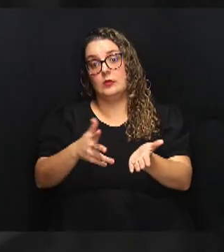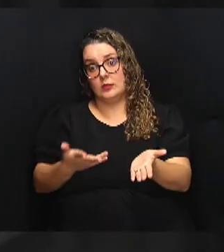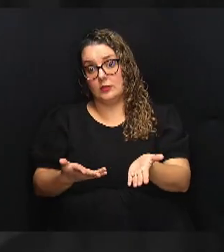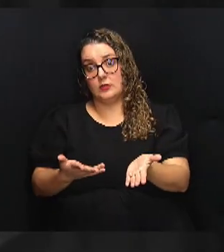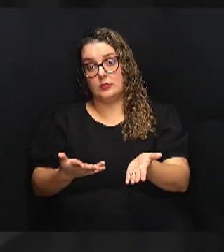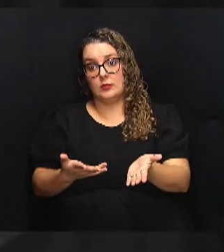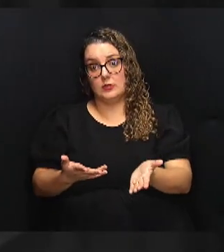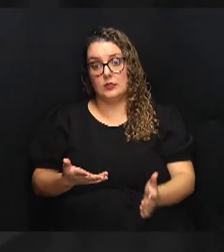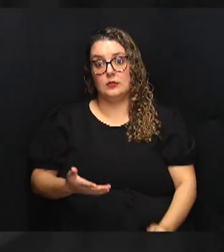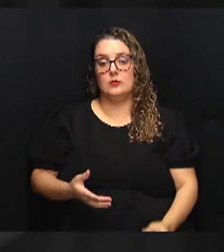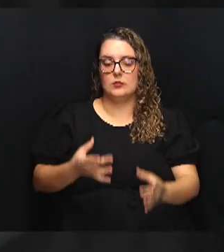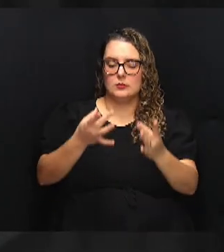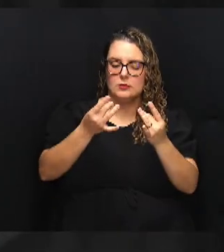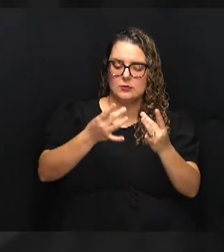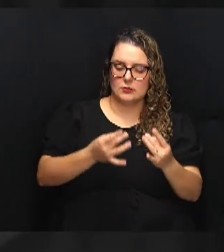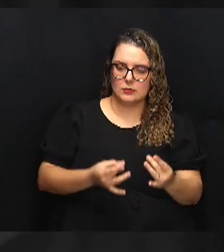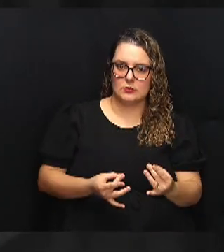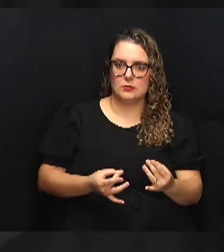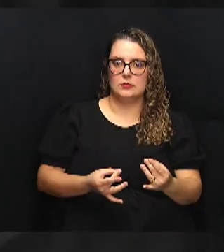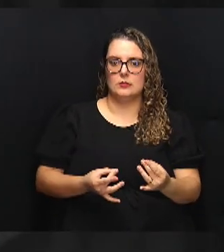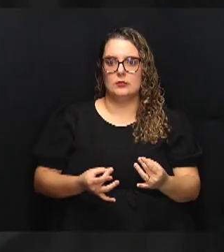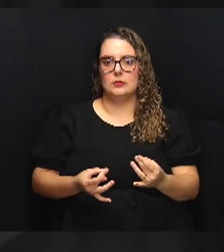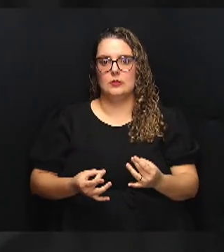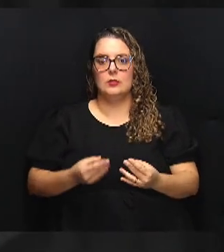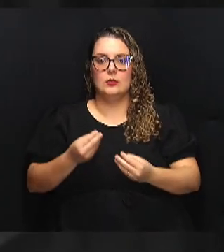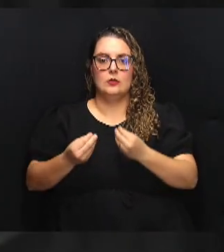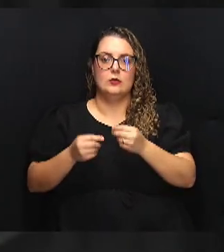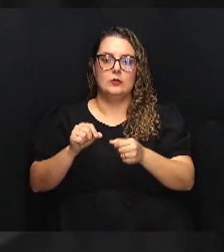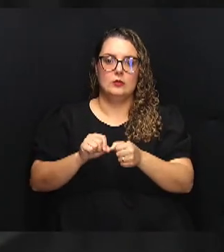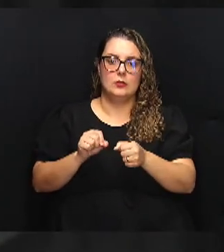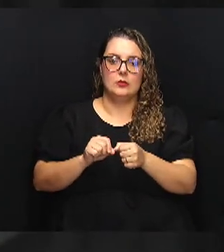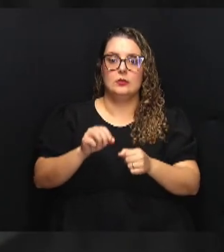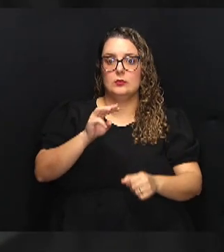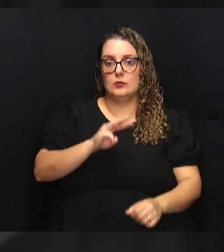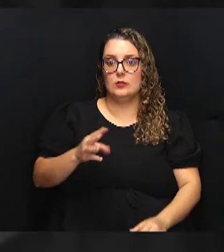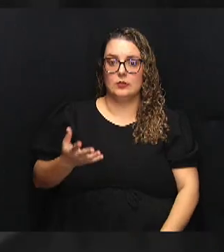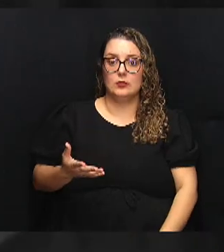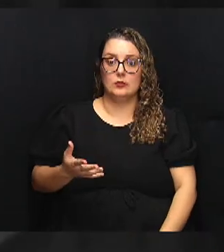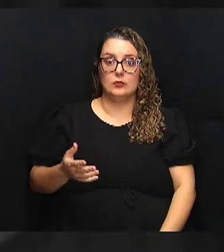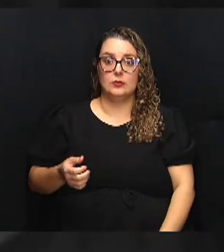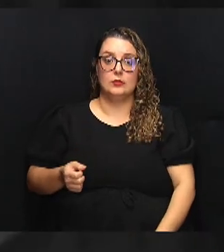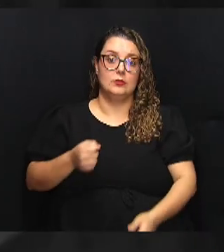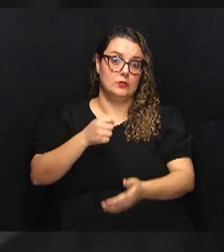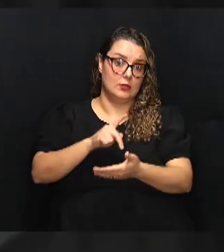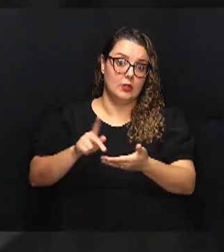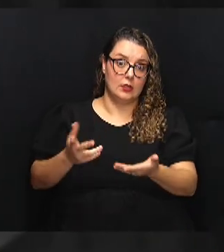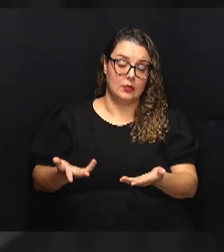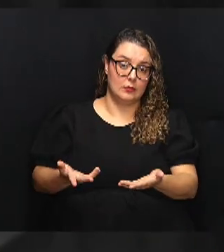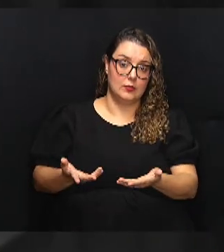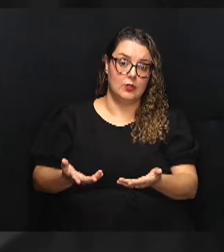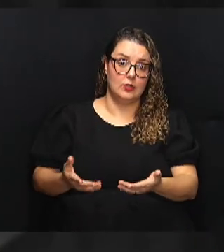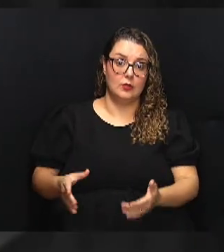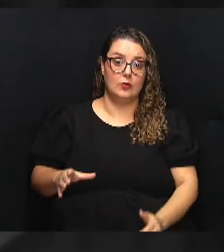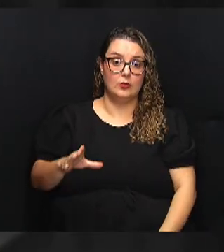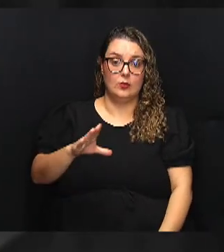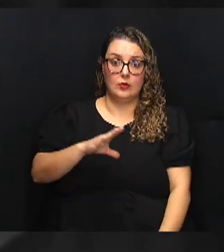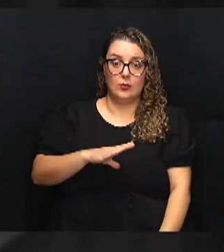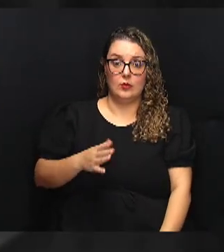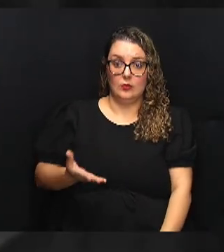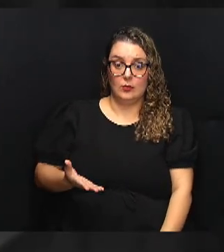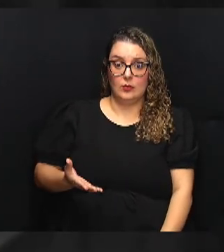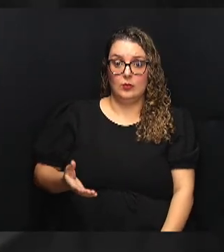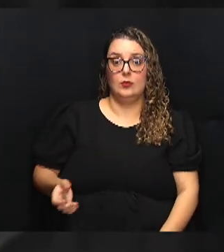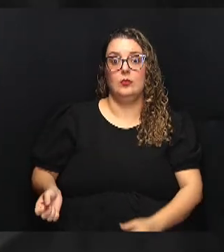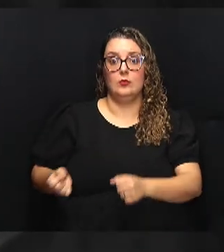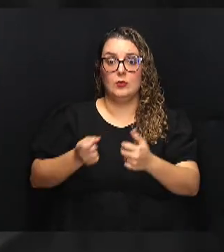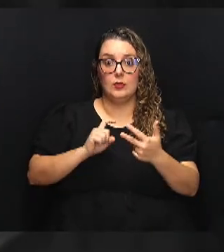ser esmiuçada, for ser descrita de como vai fazer, através de portal, através de aplicativo, o município, o Poder